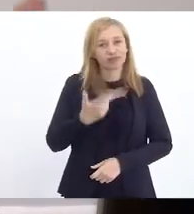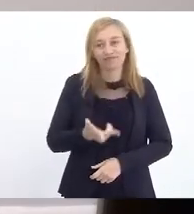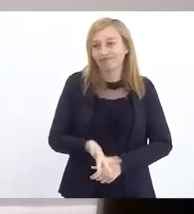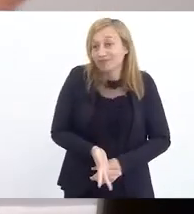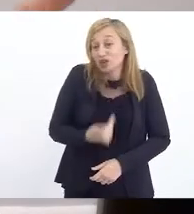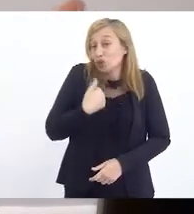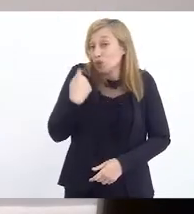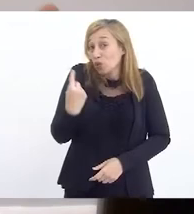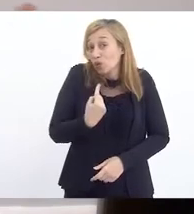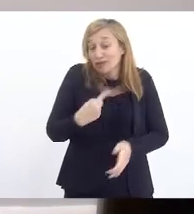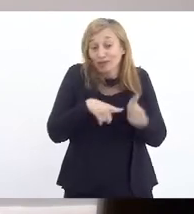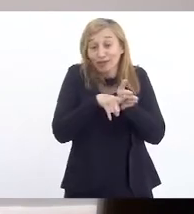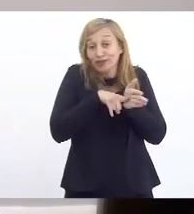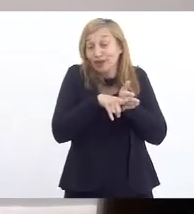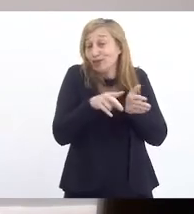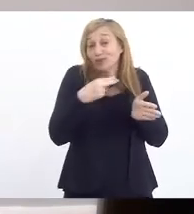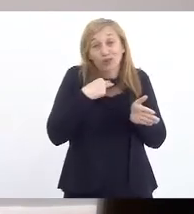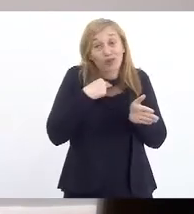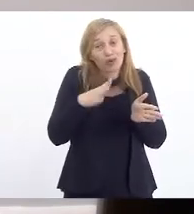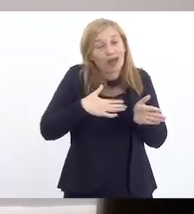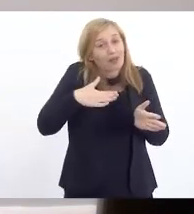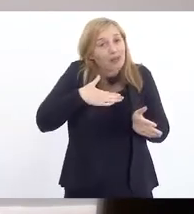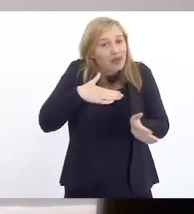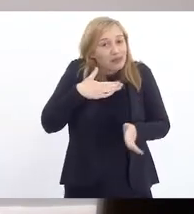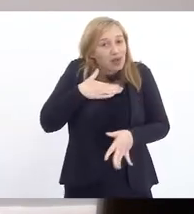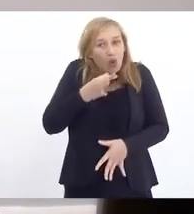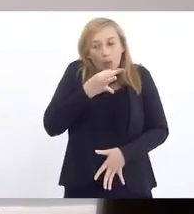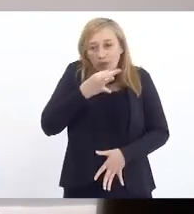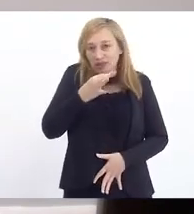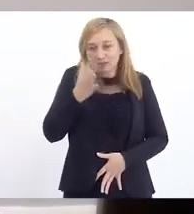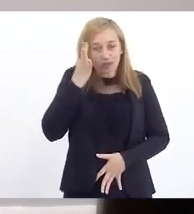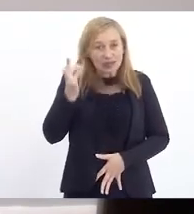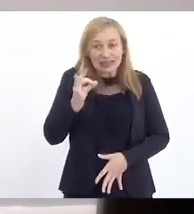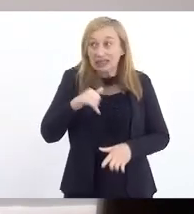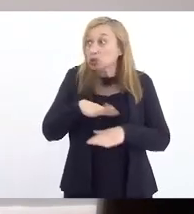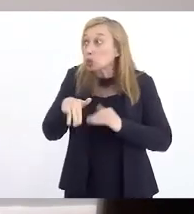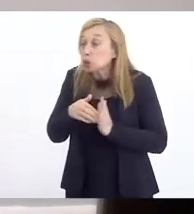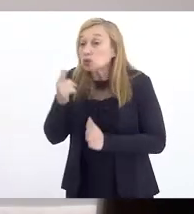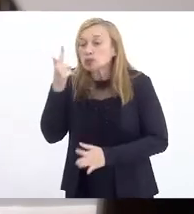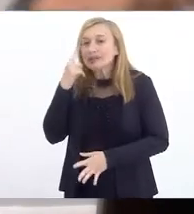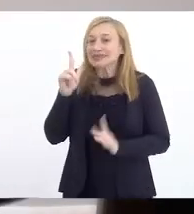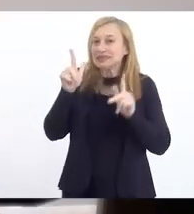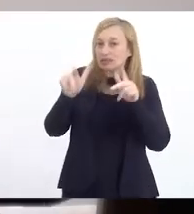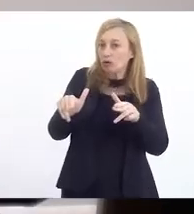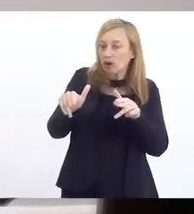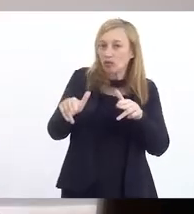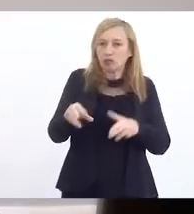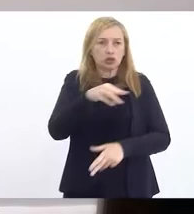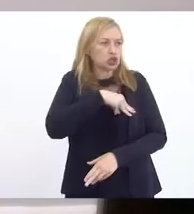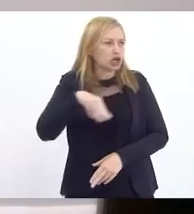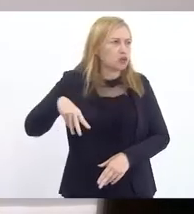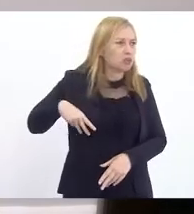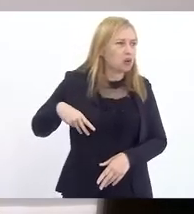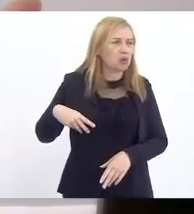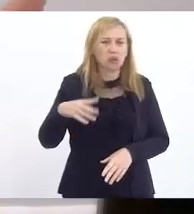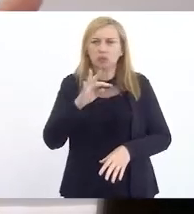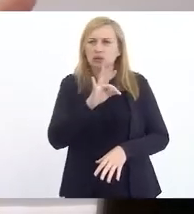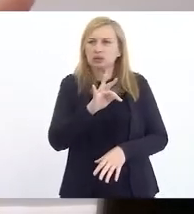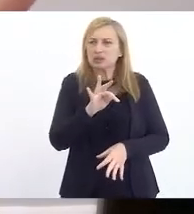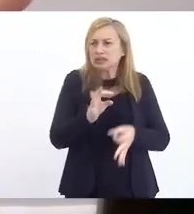somos fiscais. Mas esse é o meu conceito, não quer dizer que seja dominante. Nem tampouco o Ministério Público, nem o